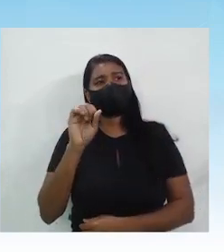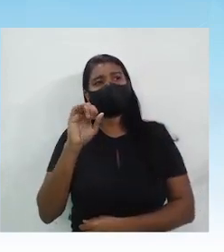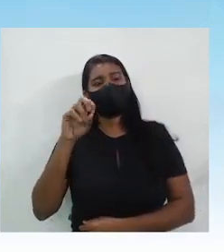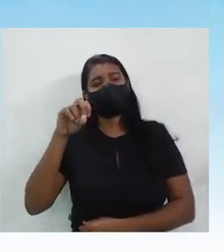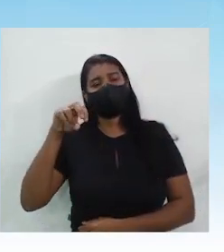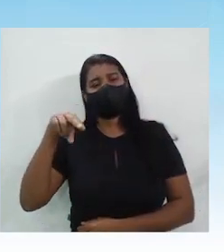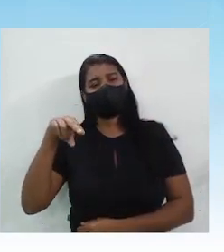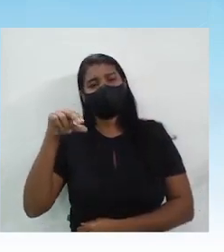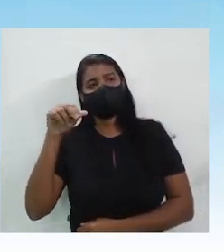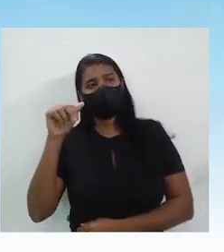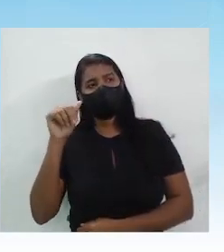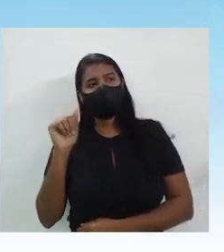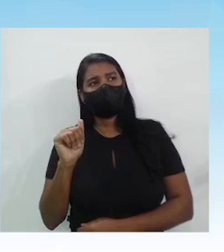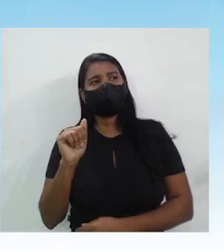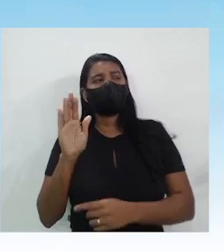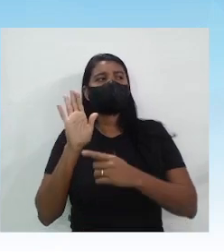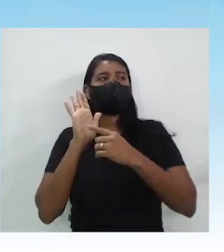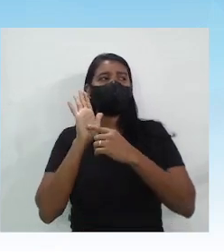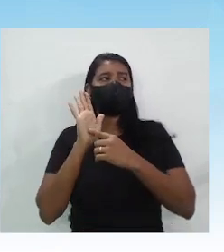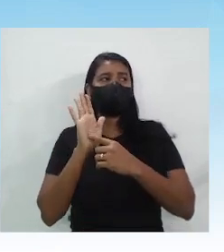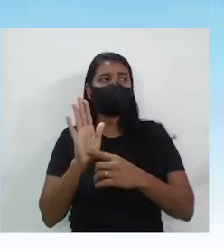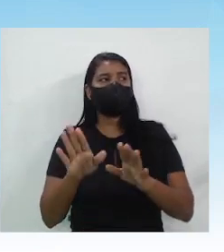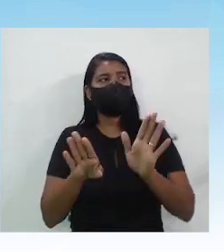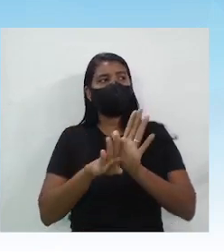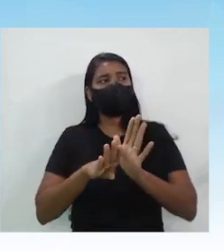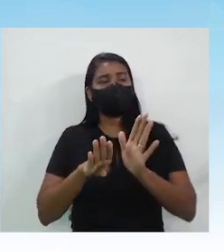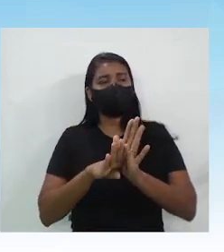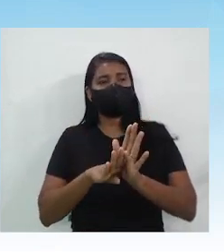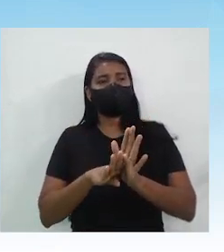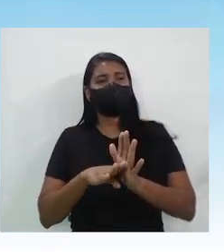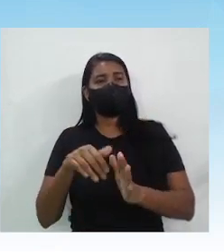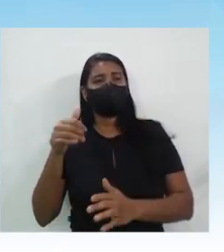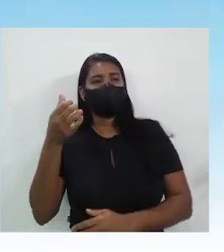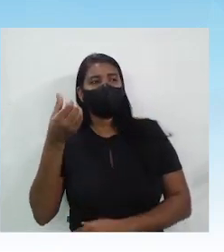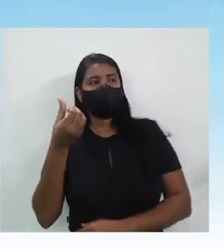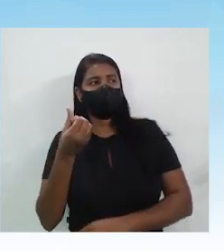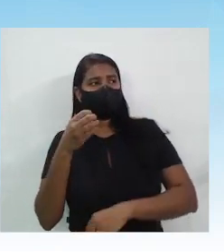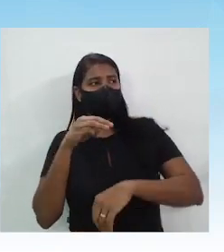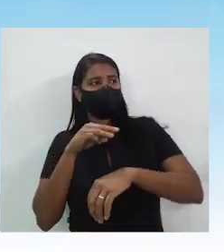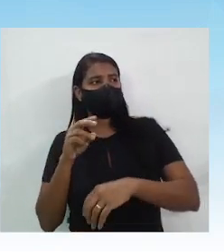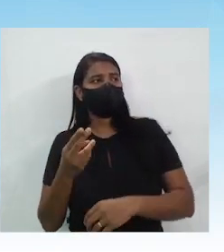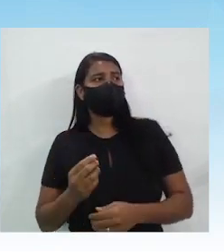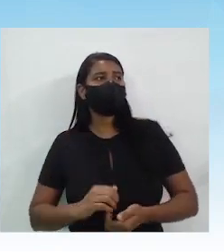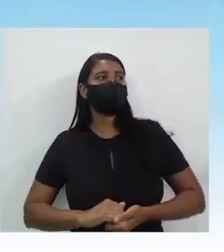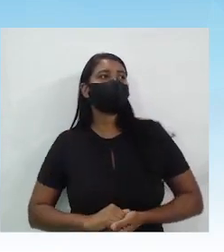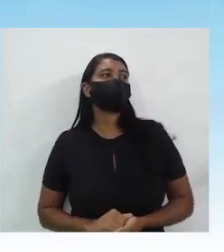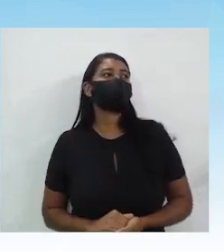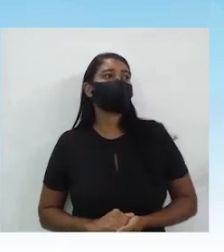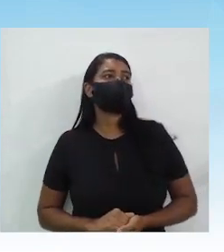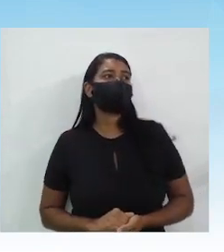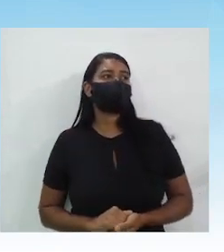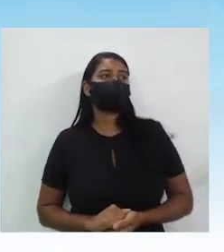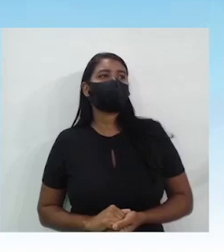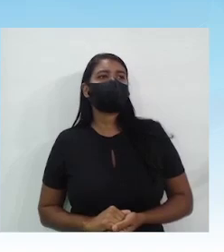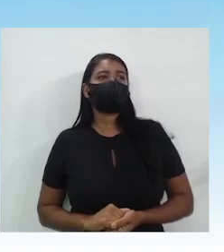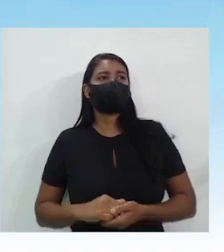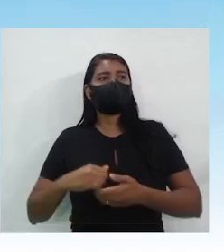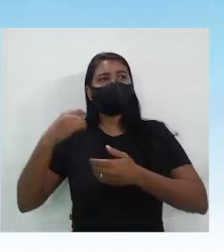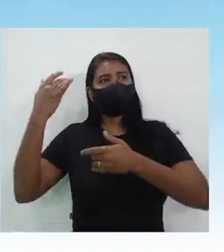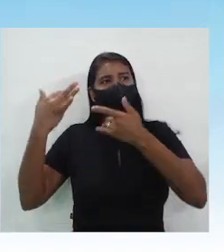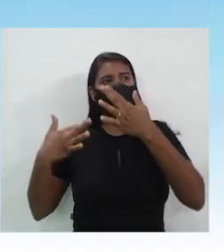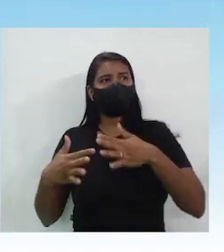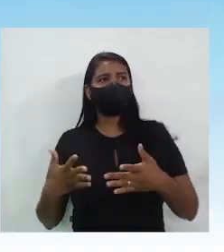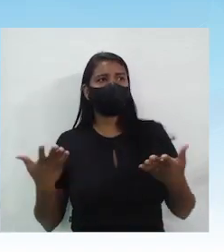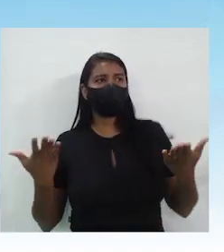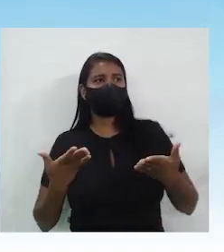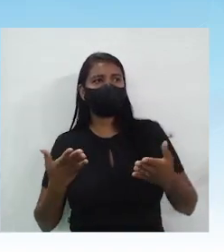termoelétricas, esse indicador ele vai chegar aos seus 16 milhões. Como falei